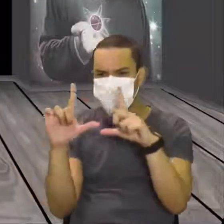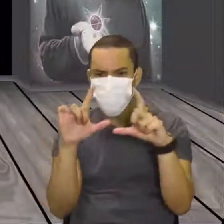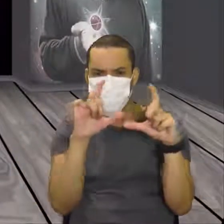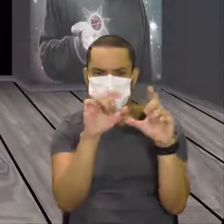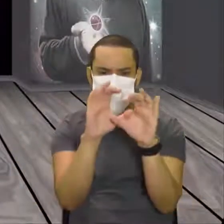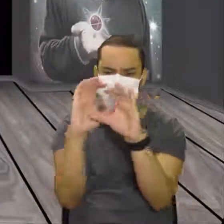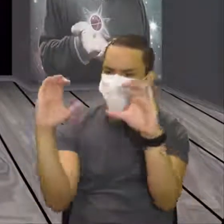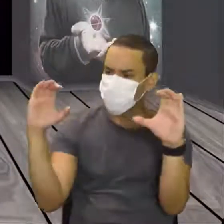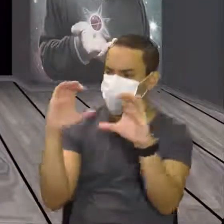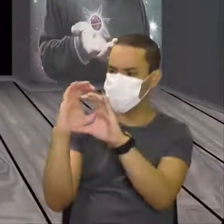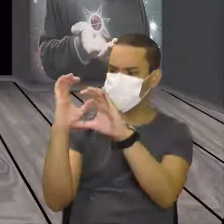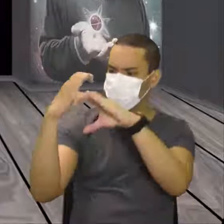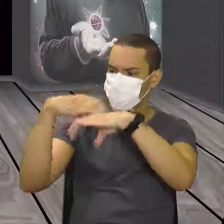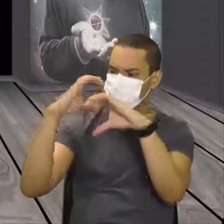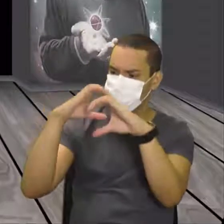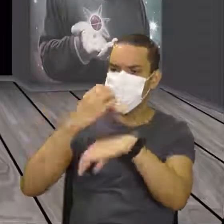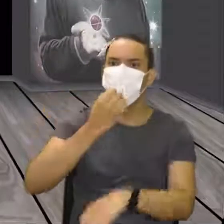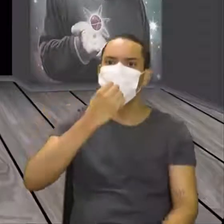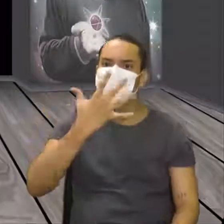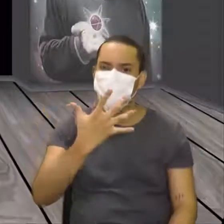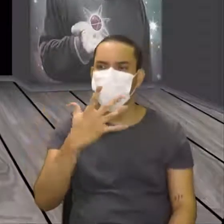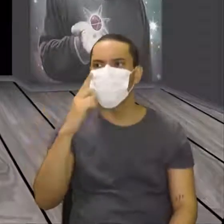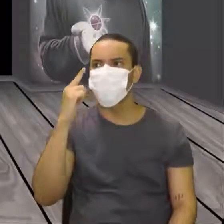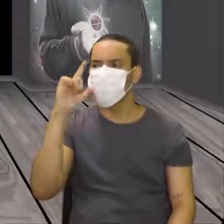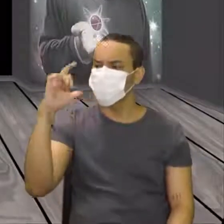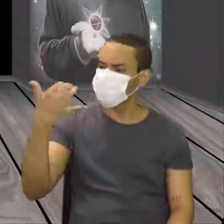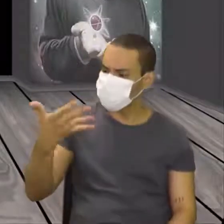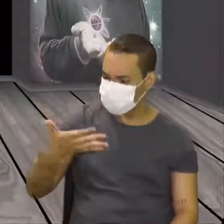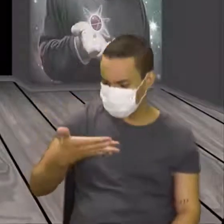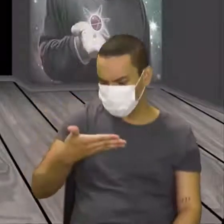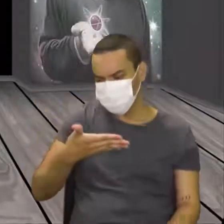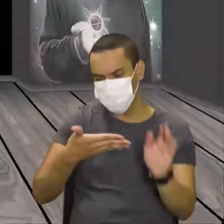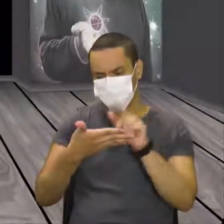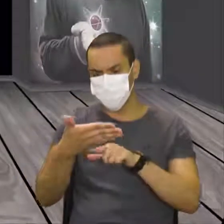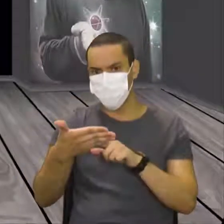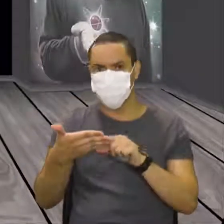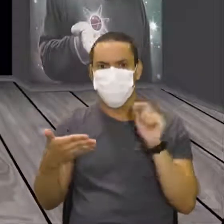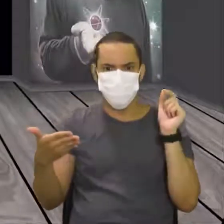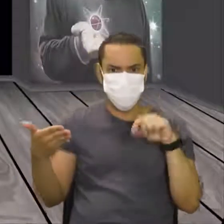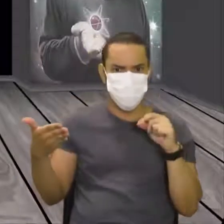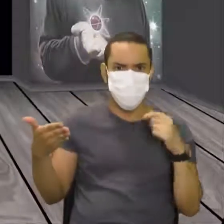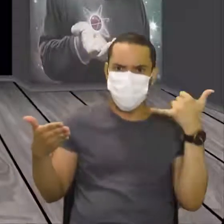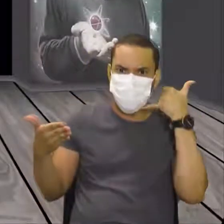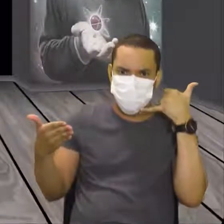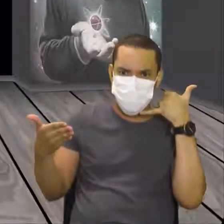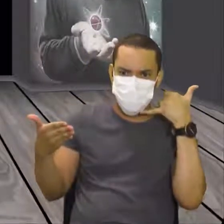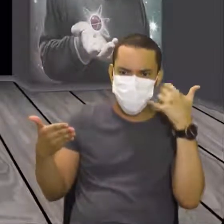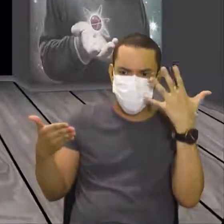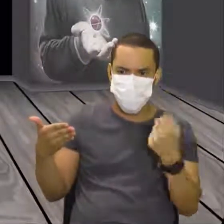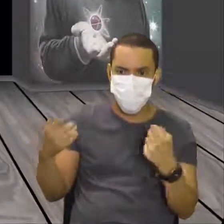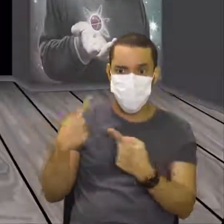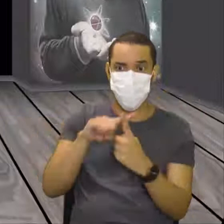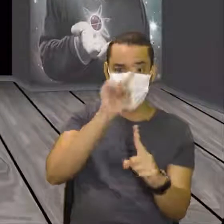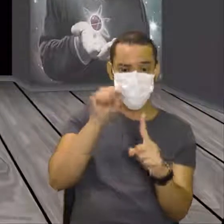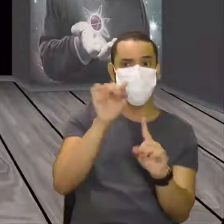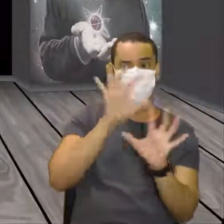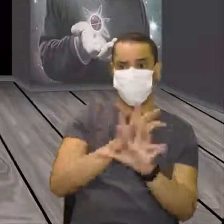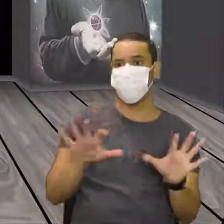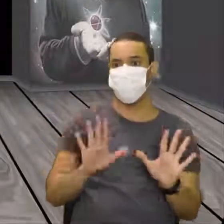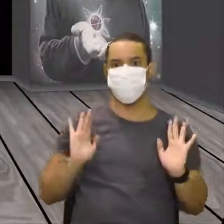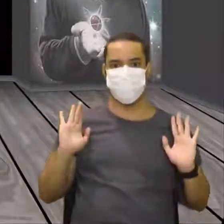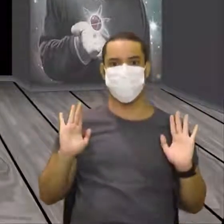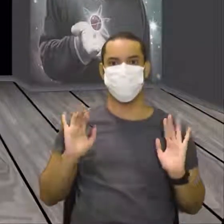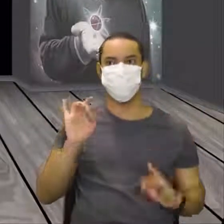questão do gráfico da imagem e tudo mais. Aí tem aquela piada, né? Mas faz ligação e recebe, porque o objetivo inicial do